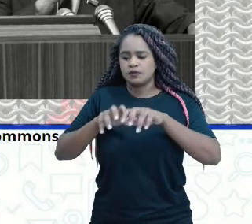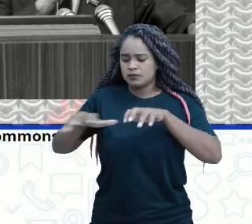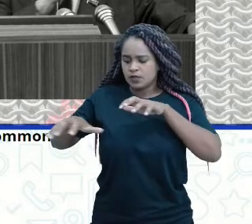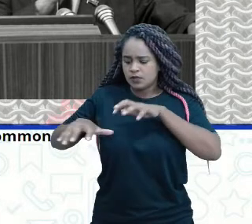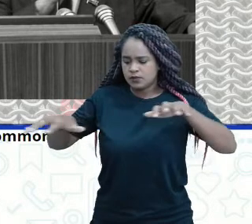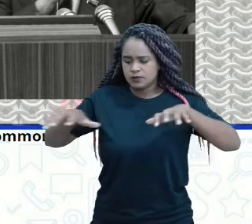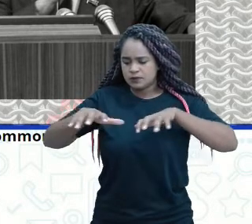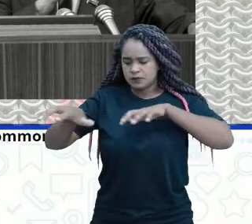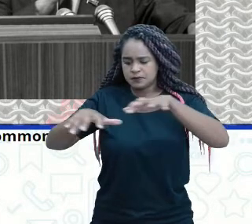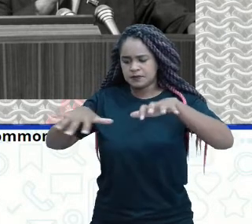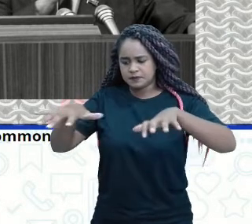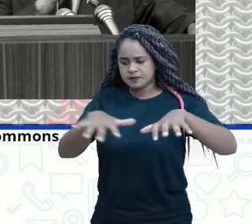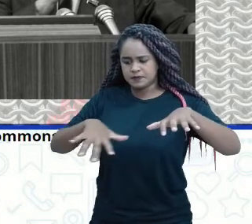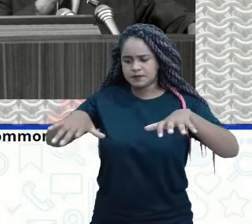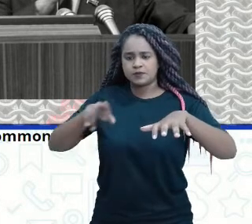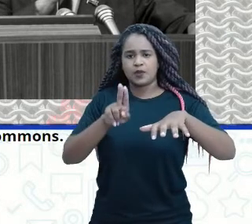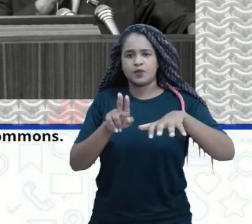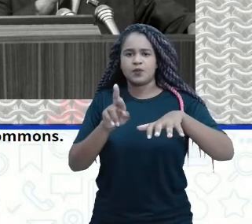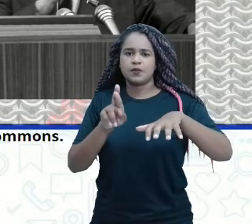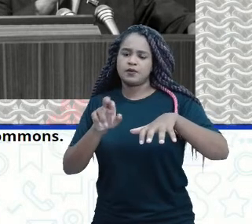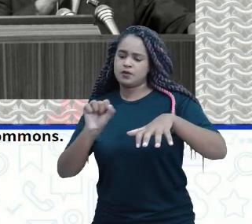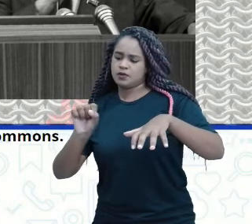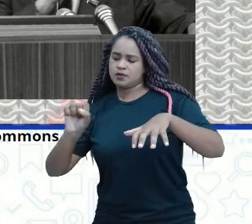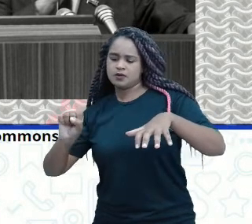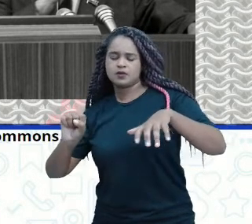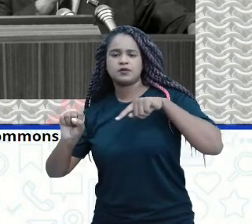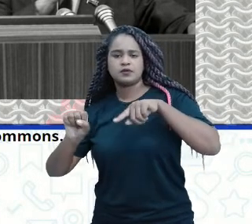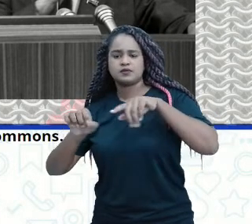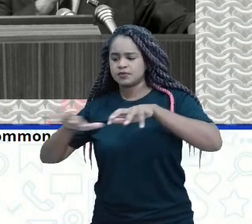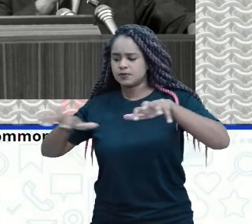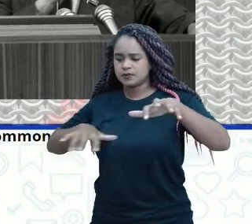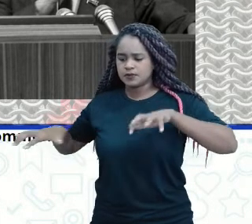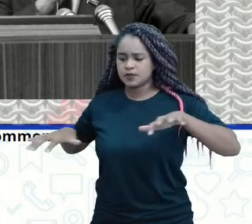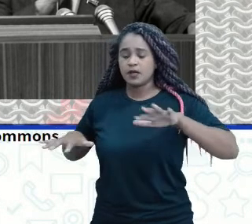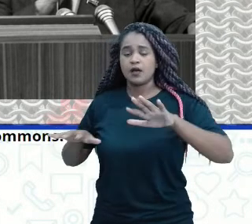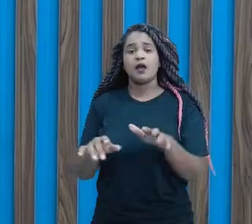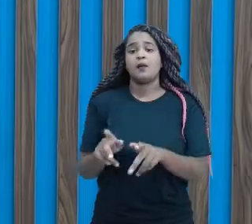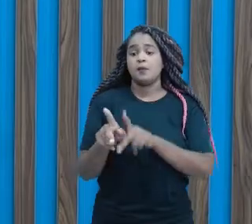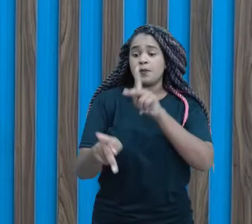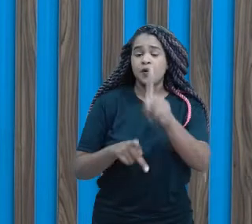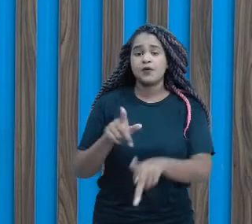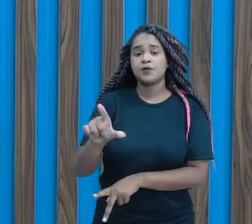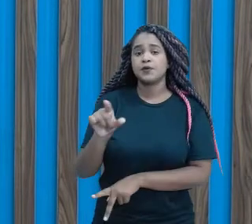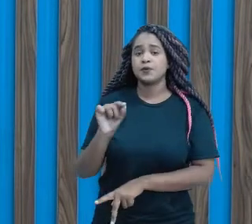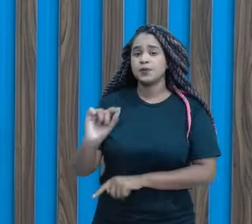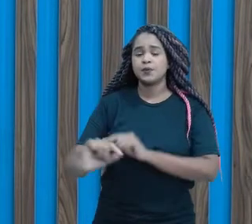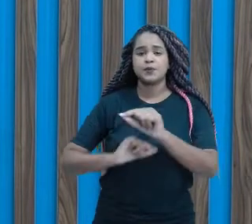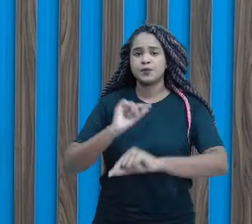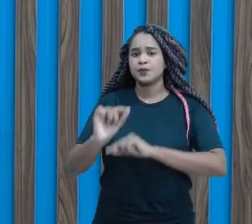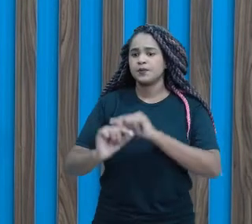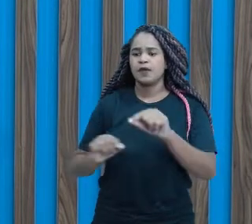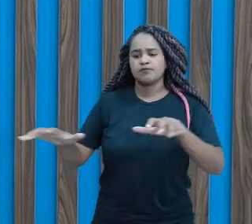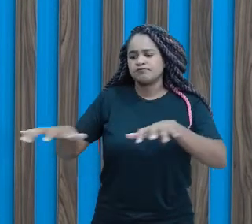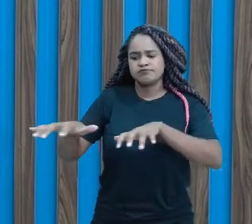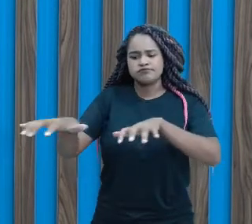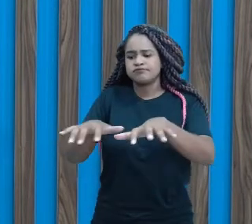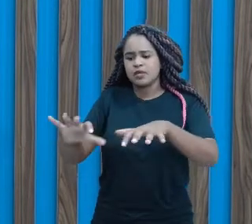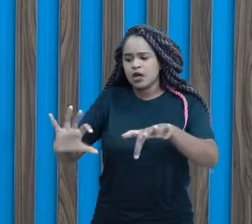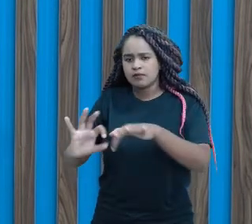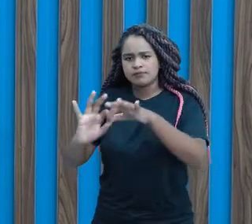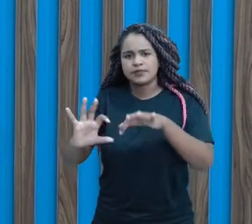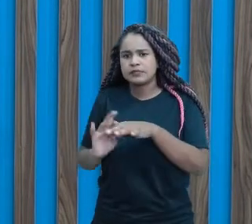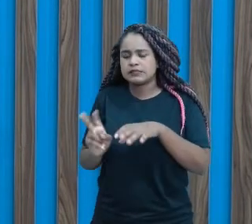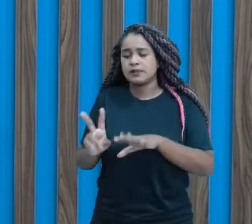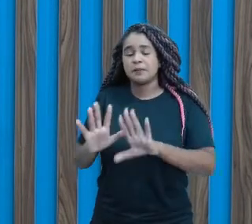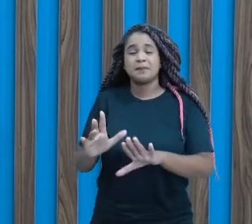fragmentação aí da União Soviética. O povo optou pela não fragmentação, mas mesmo assim o Gorbachev, junto com